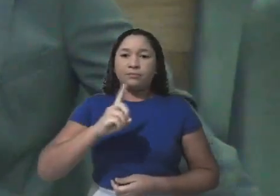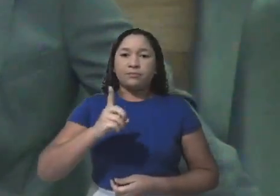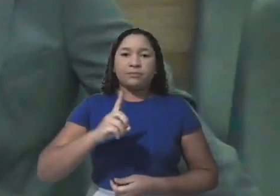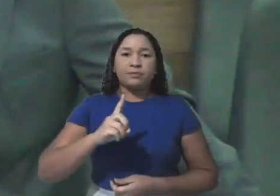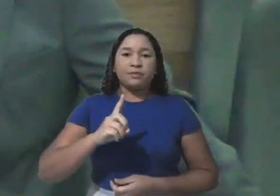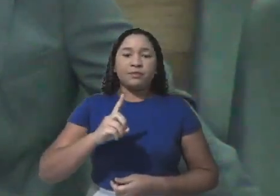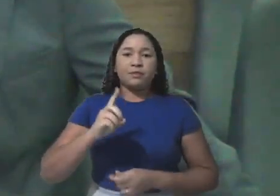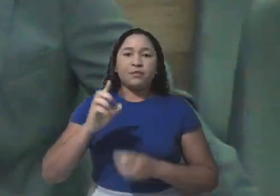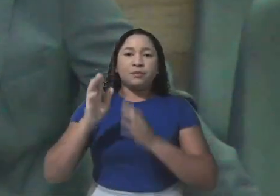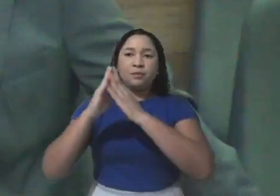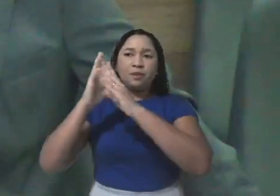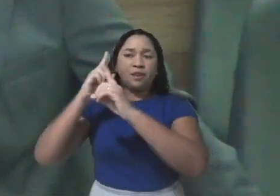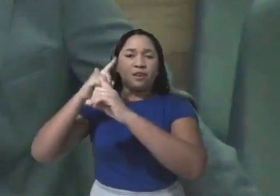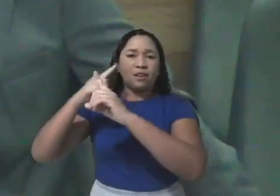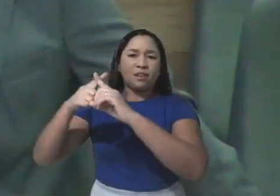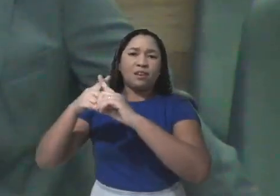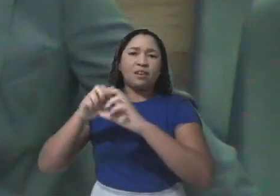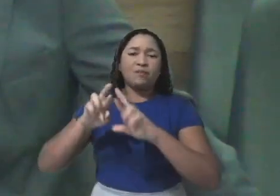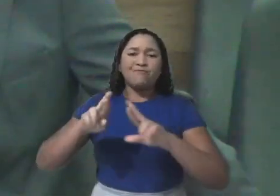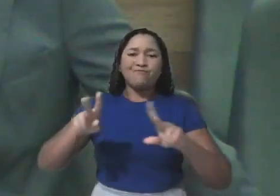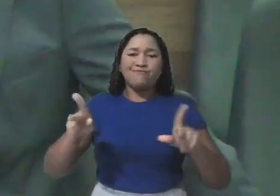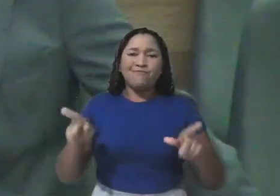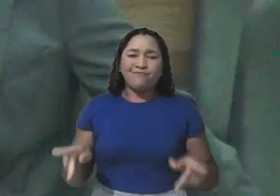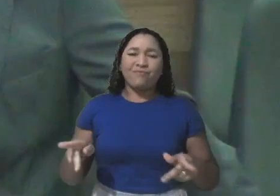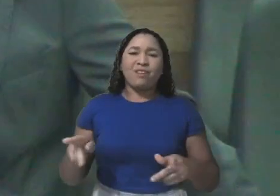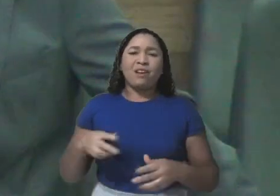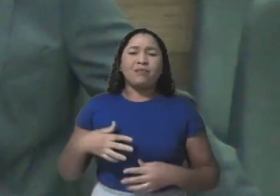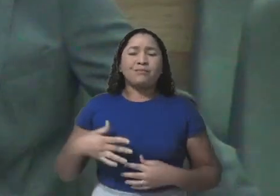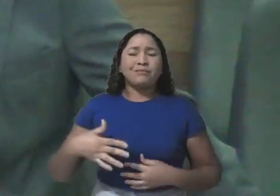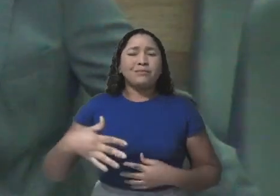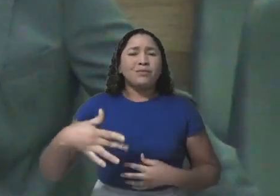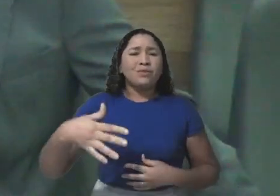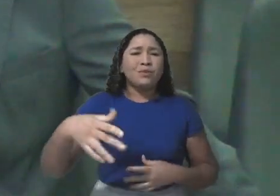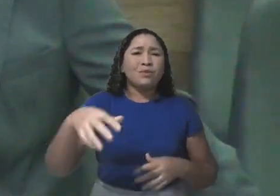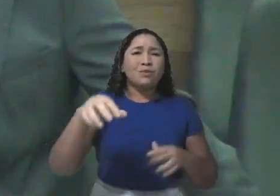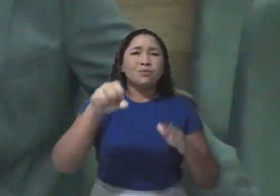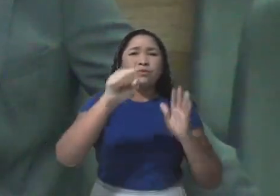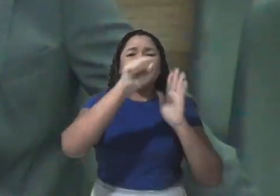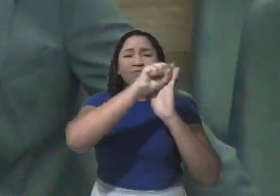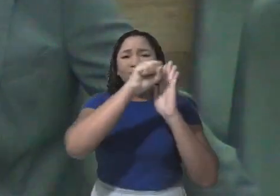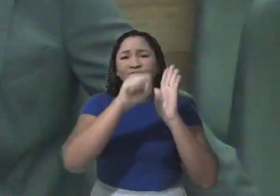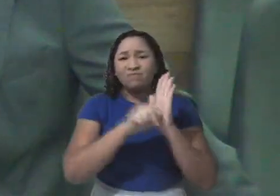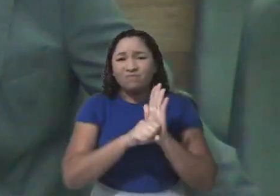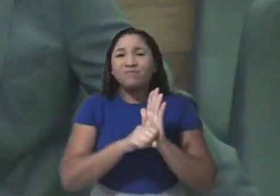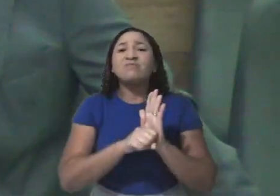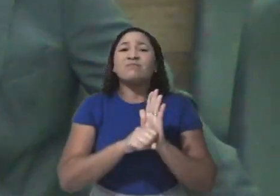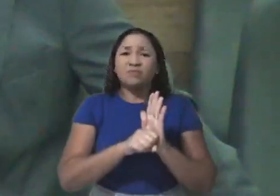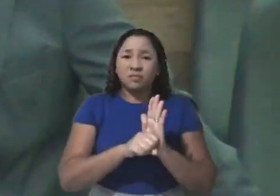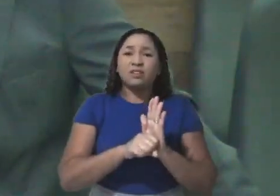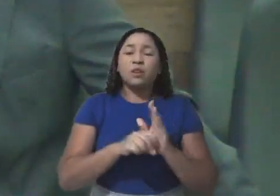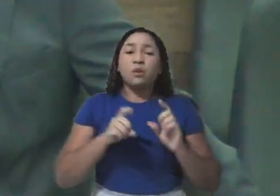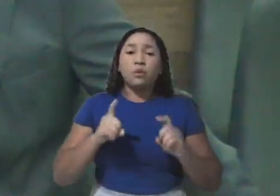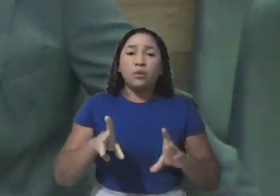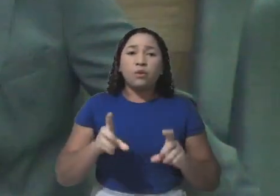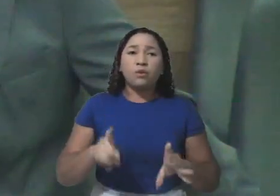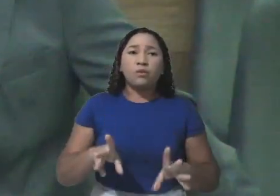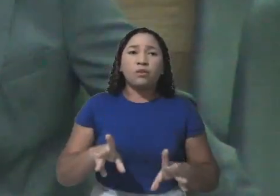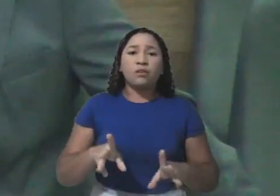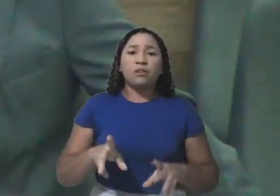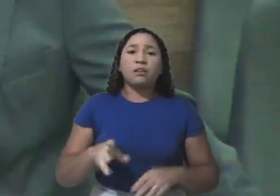pela igreja ao longo dos séculos, doutrinas que foram refutadas pelos apóstolos na